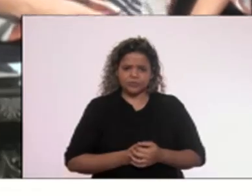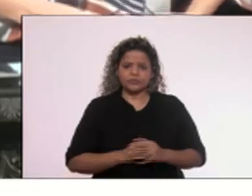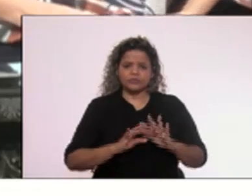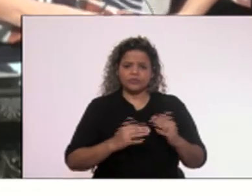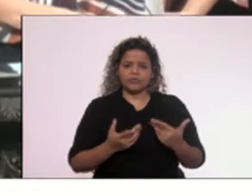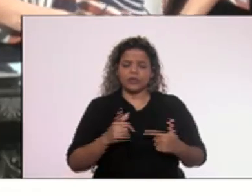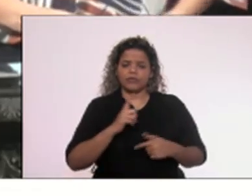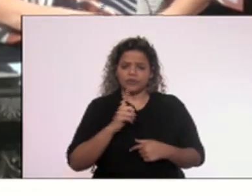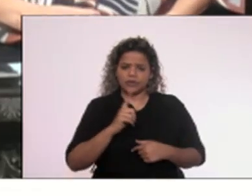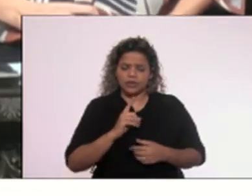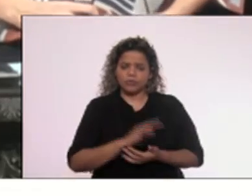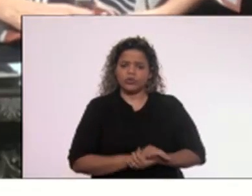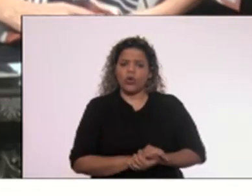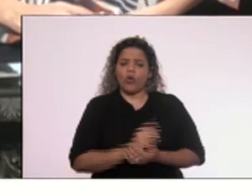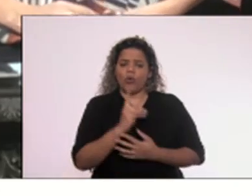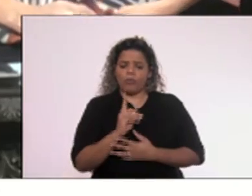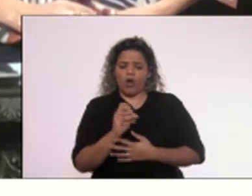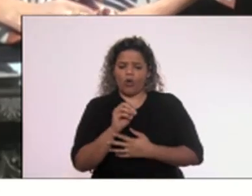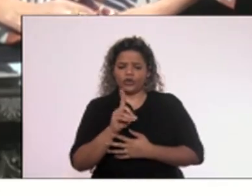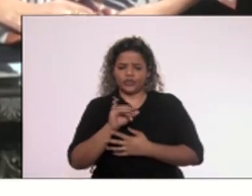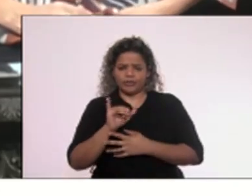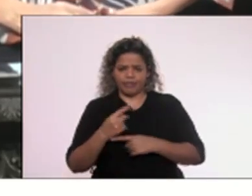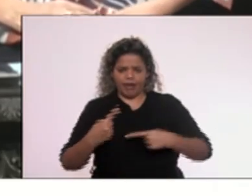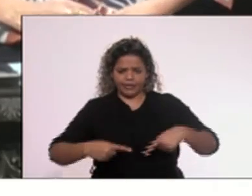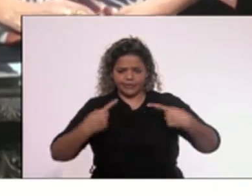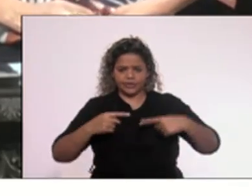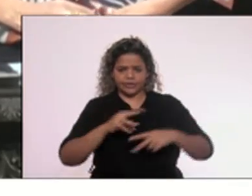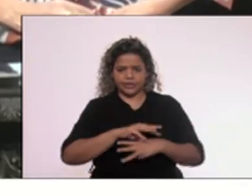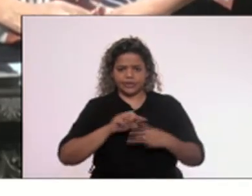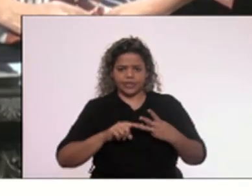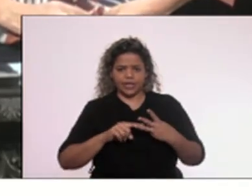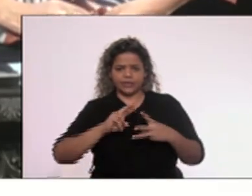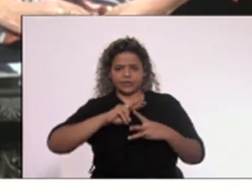Então, teremos uma ordinária e 3 extraordinárias.